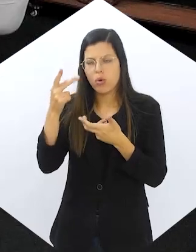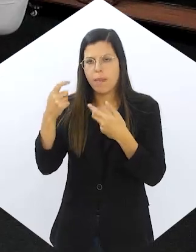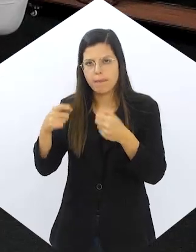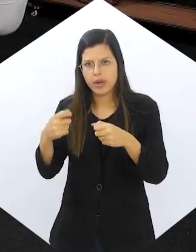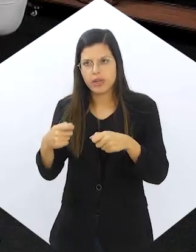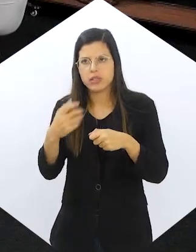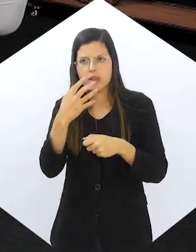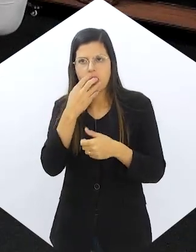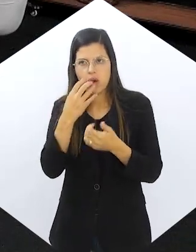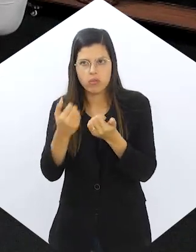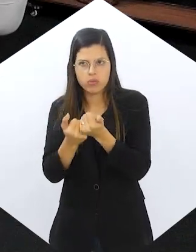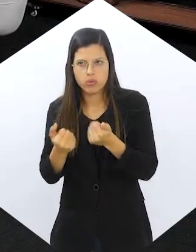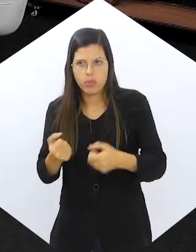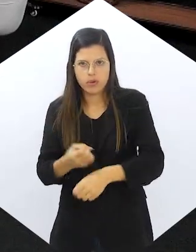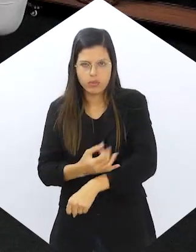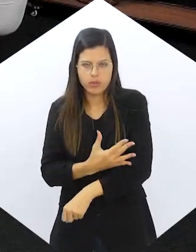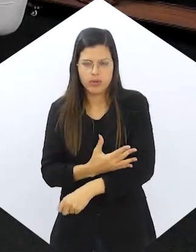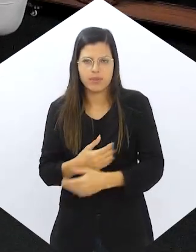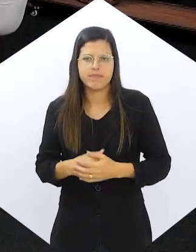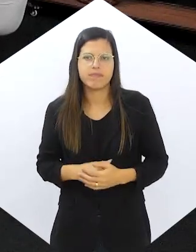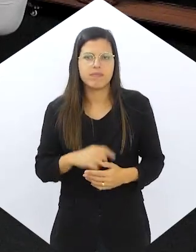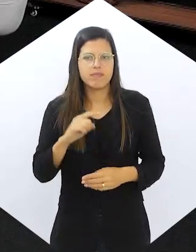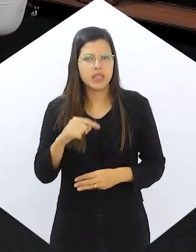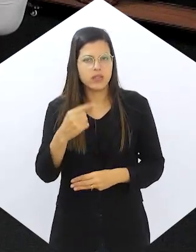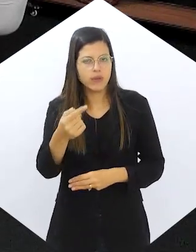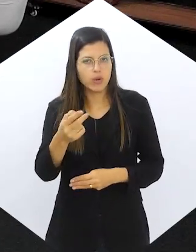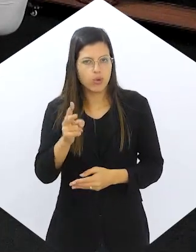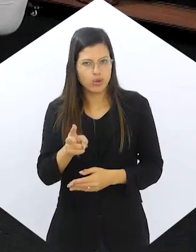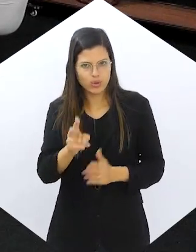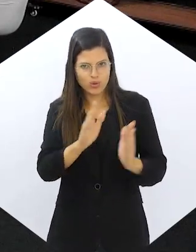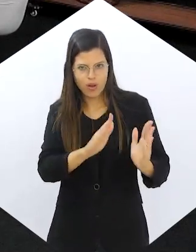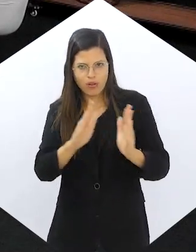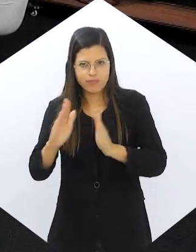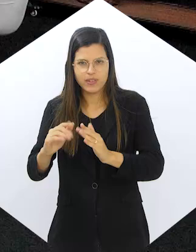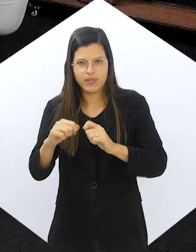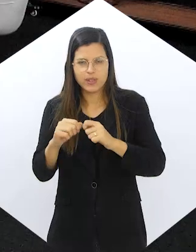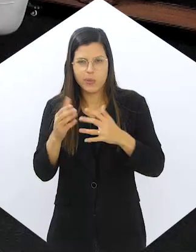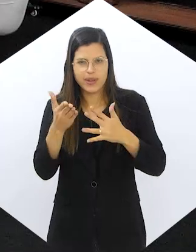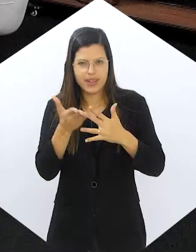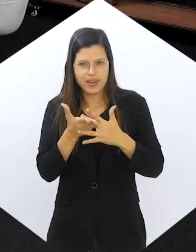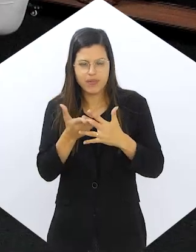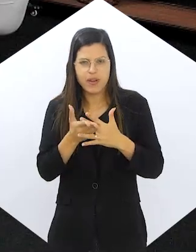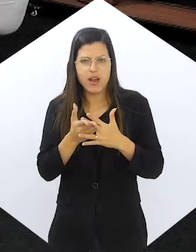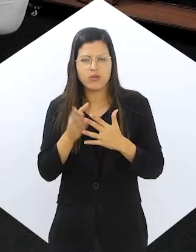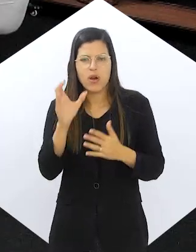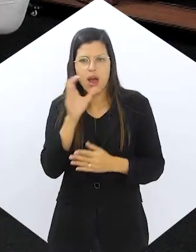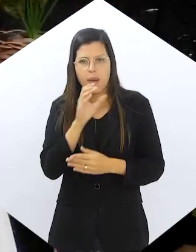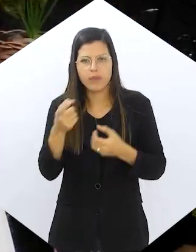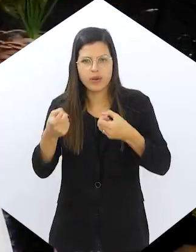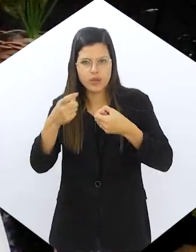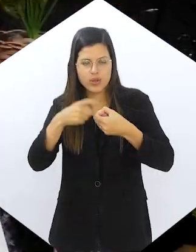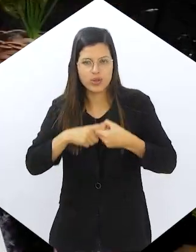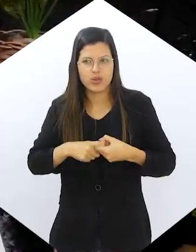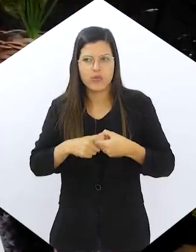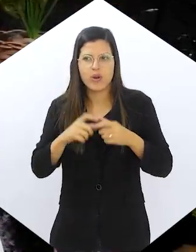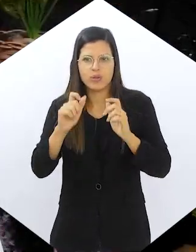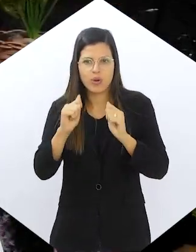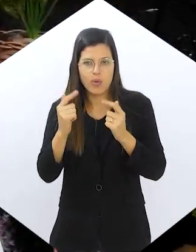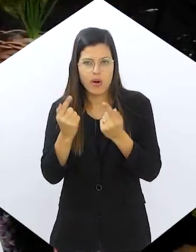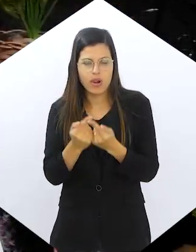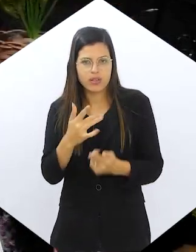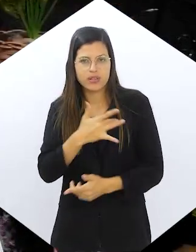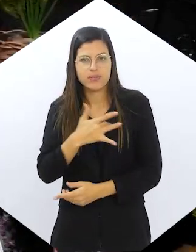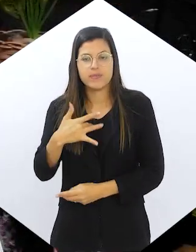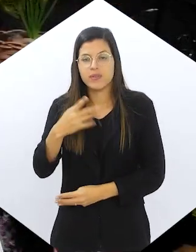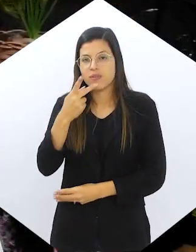necessidade de fazer o tratamento com o cão de suporte emocional. Ó, a gente vai continuar falando no próximo bloco, eu vou fazer um intervalo curtinho. A gente volta daqui a pouquinho com a